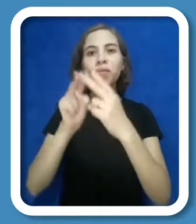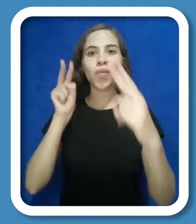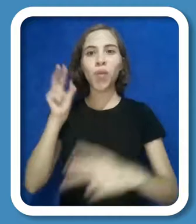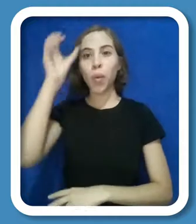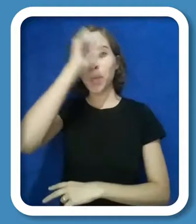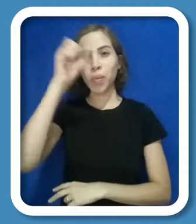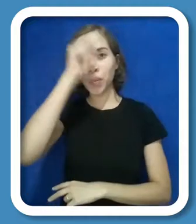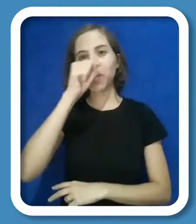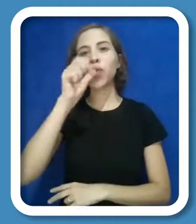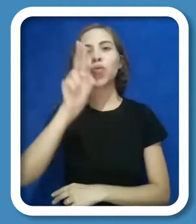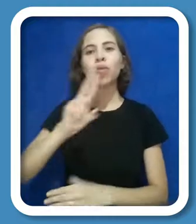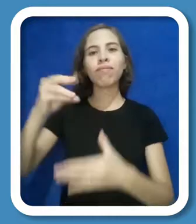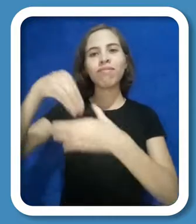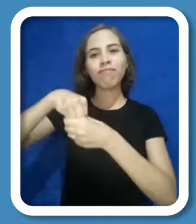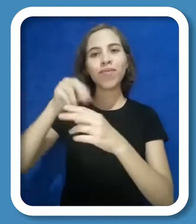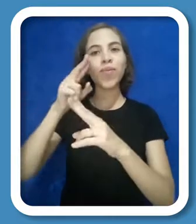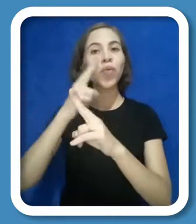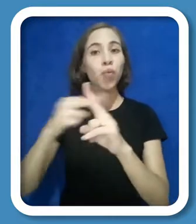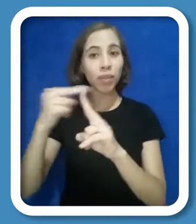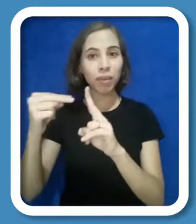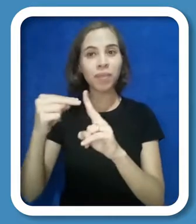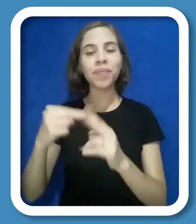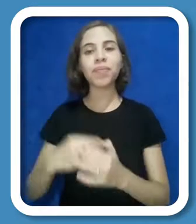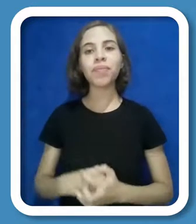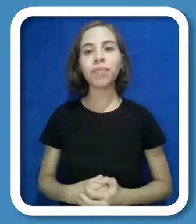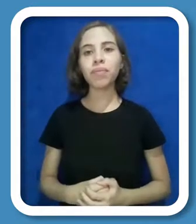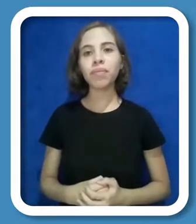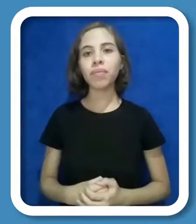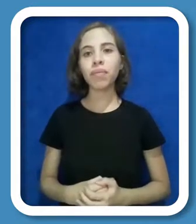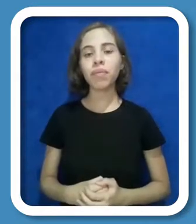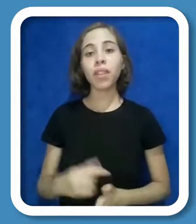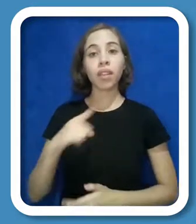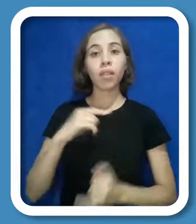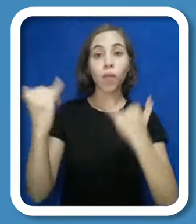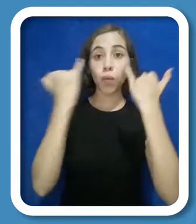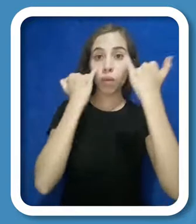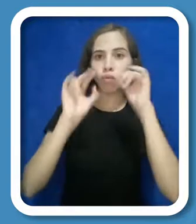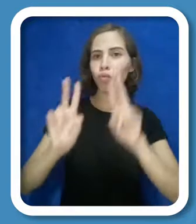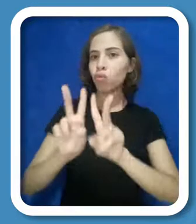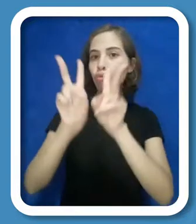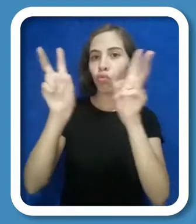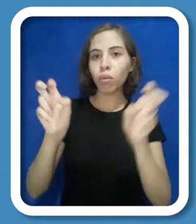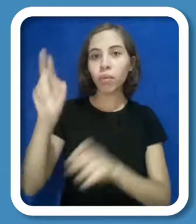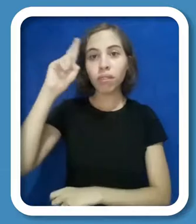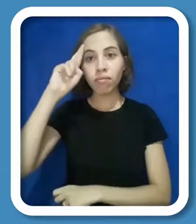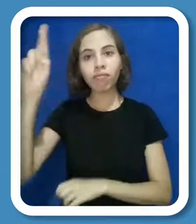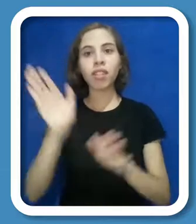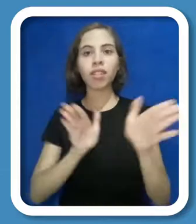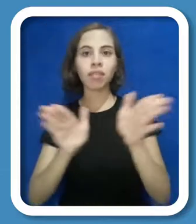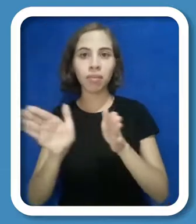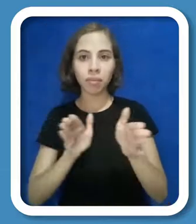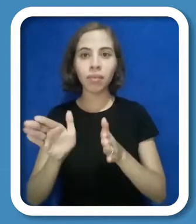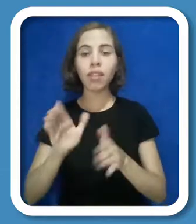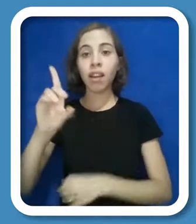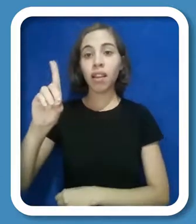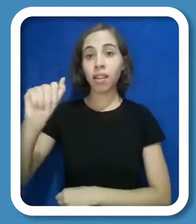aprendizagem utilizadas na UNB. Há também informações sobre a Diretoria de